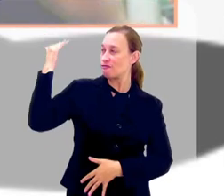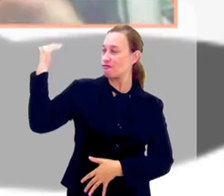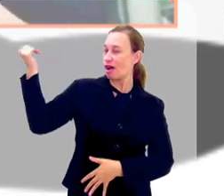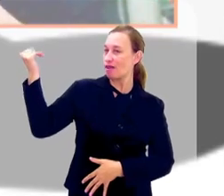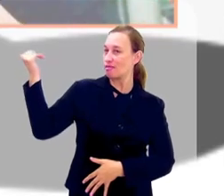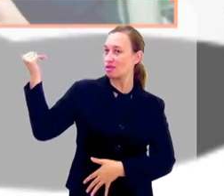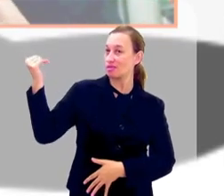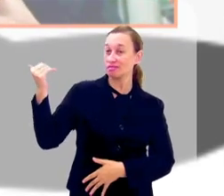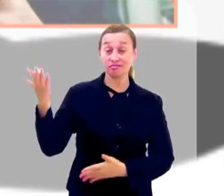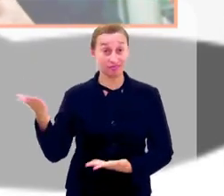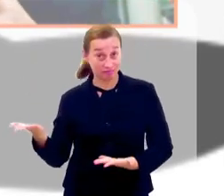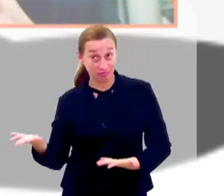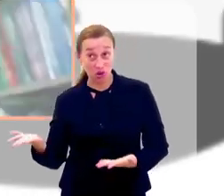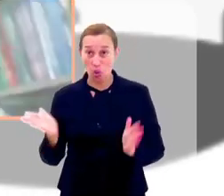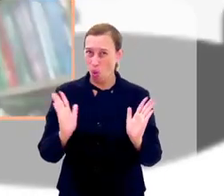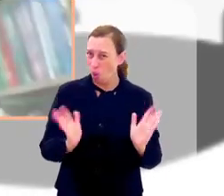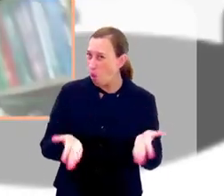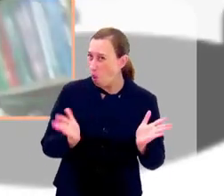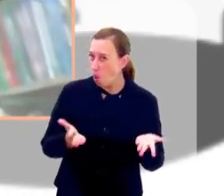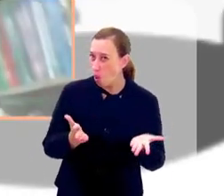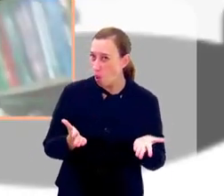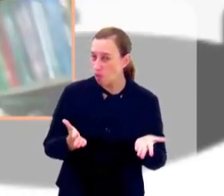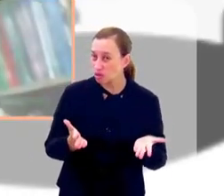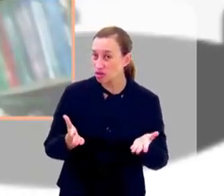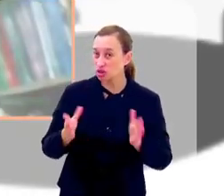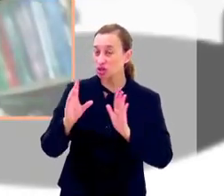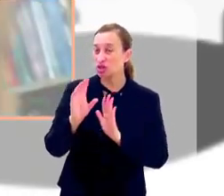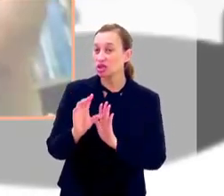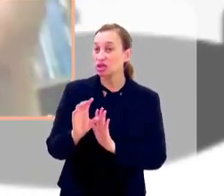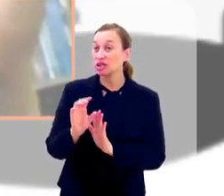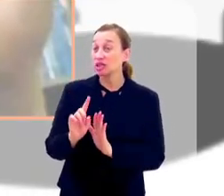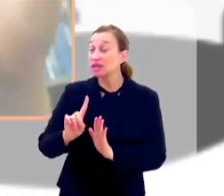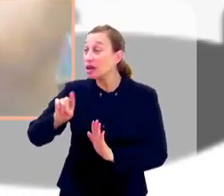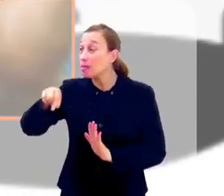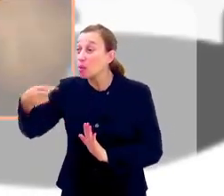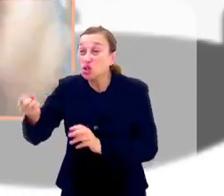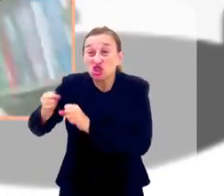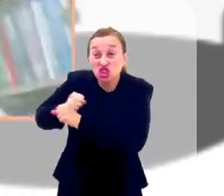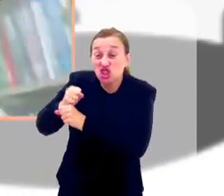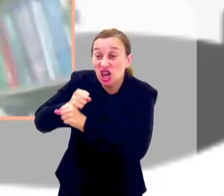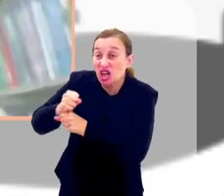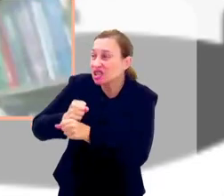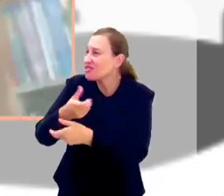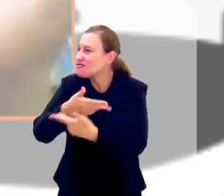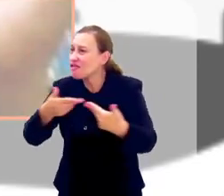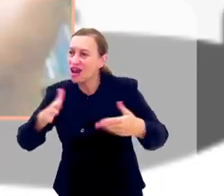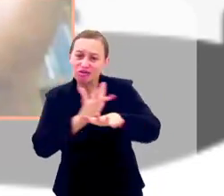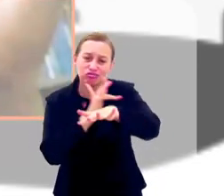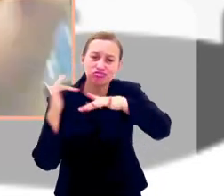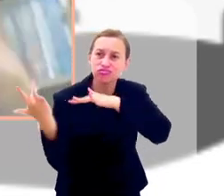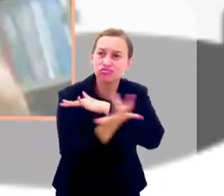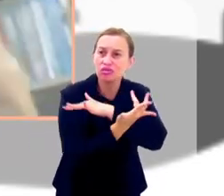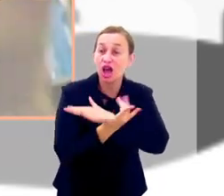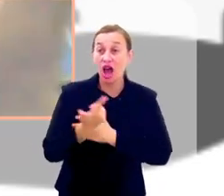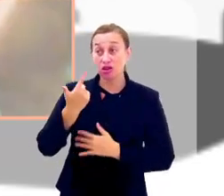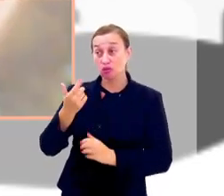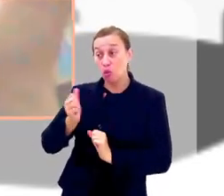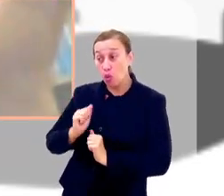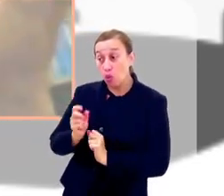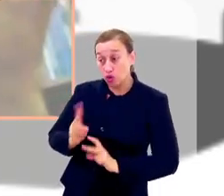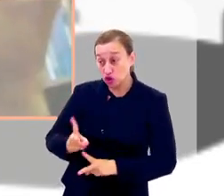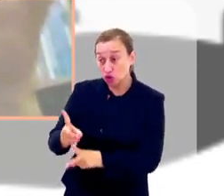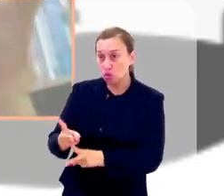fama. Para Uau! pensar que hoje, um século depois, com tanta rede social, a